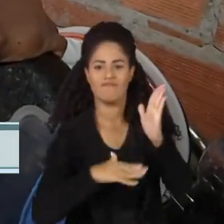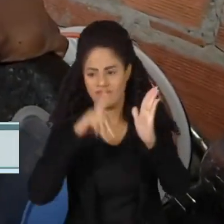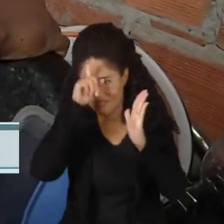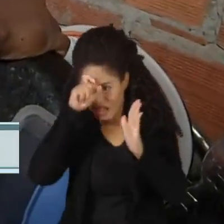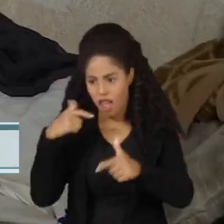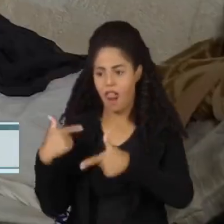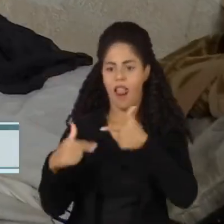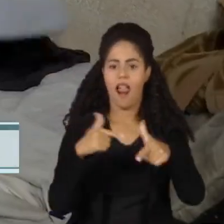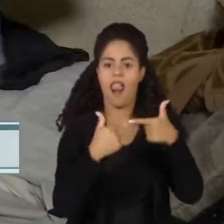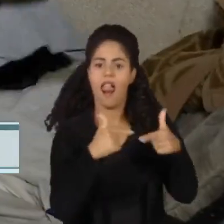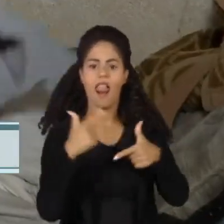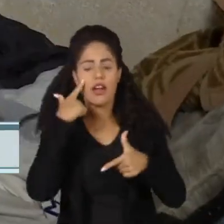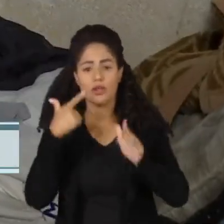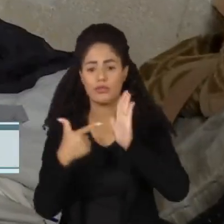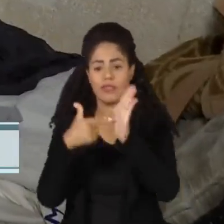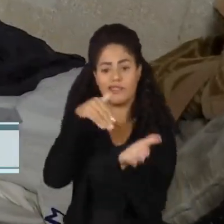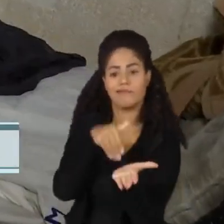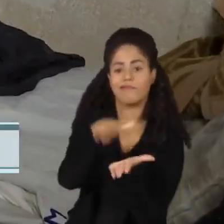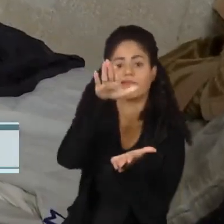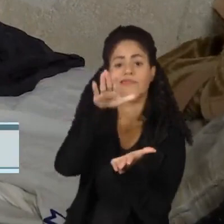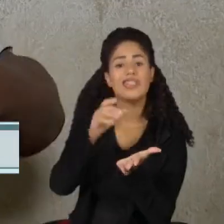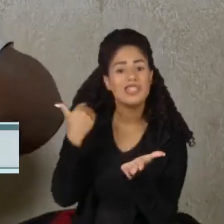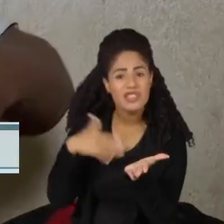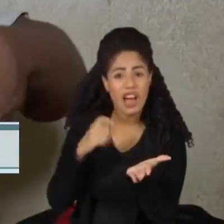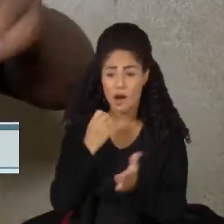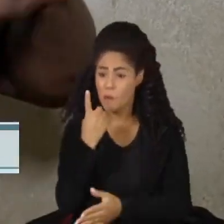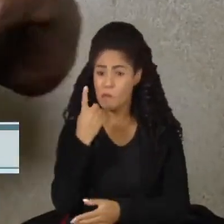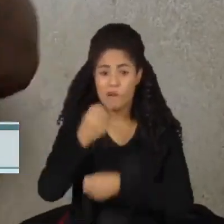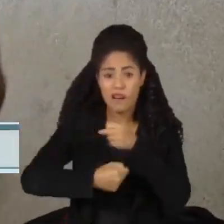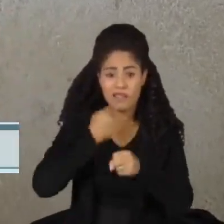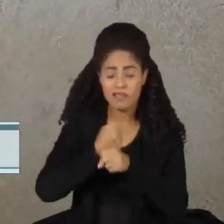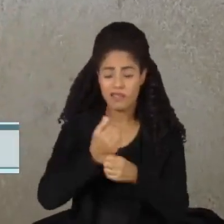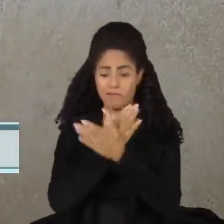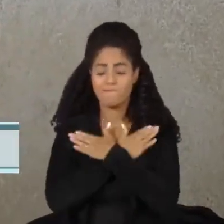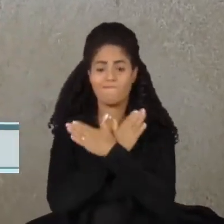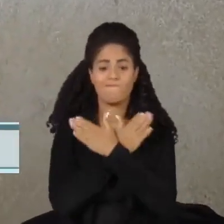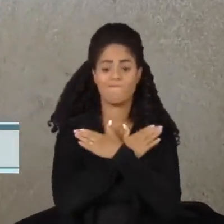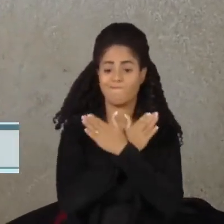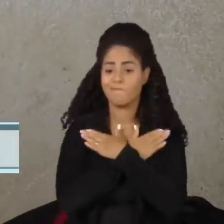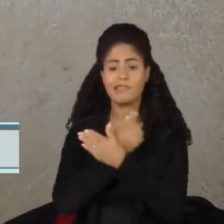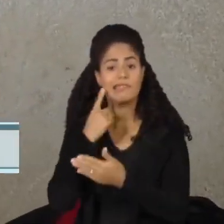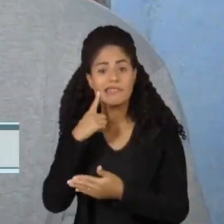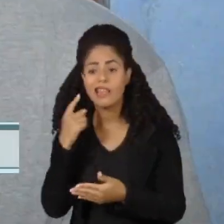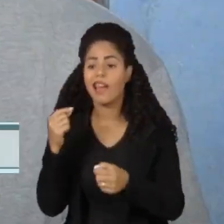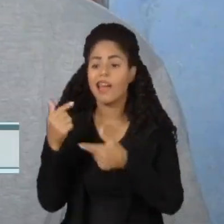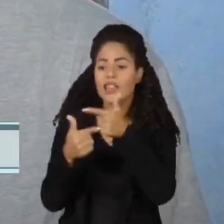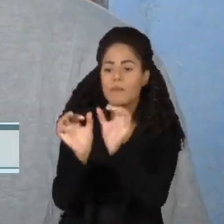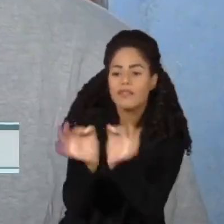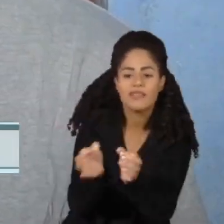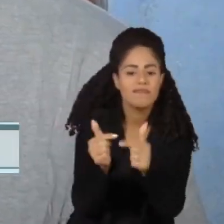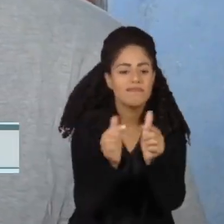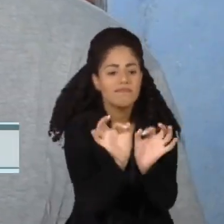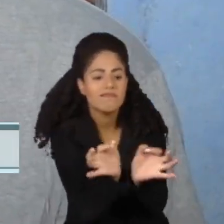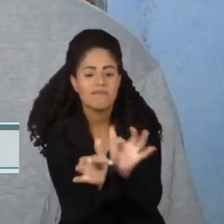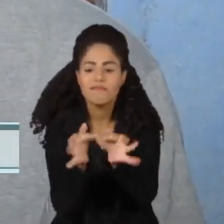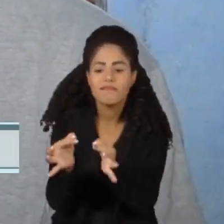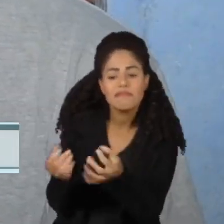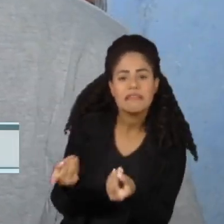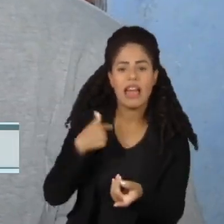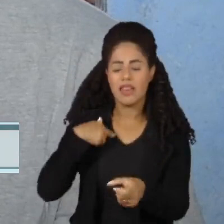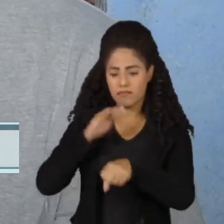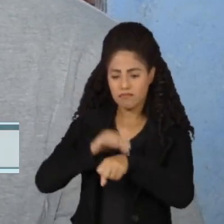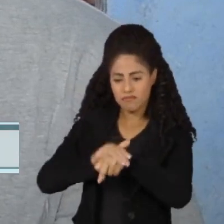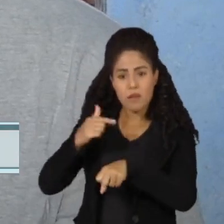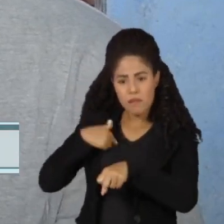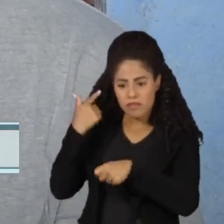foi demitido. Está há um ano sem emprego e, por enquanto, sobrevive de bicos. Eu comecei a trabalhar por conta própria mesmo, né?